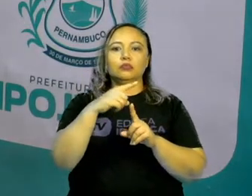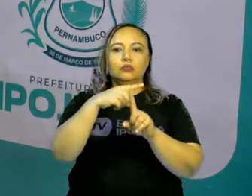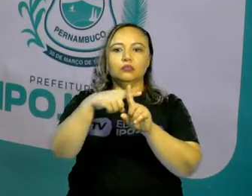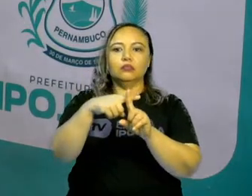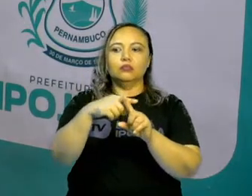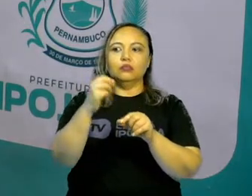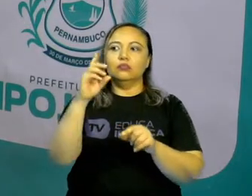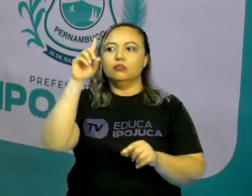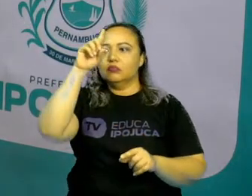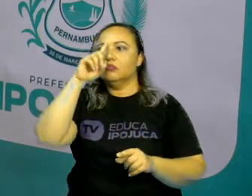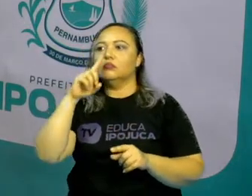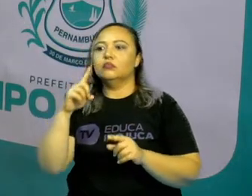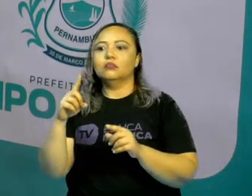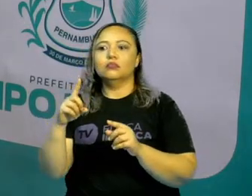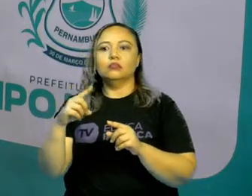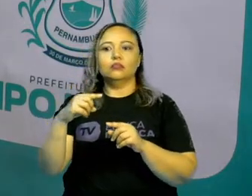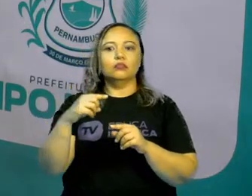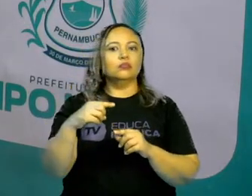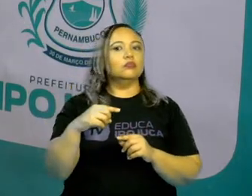vou formar?